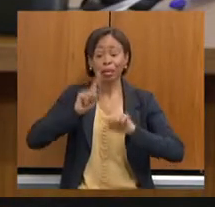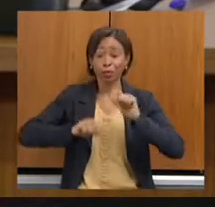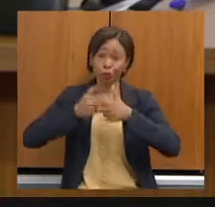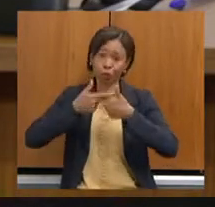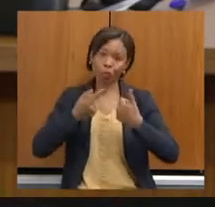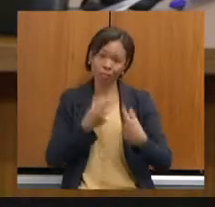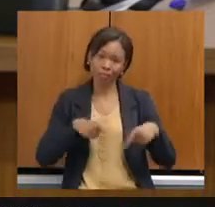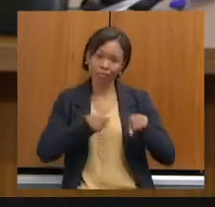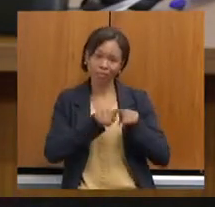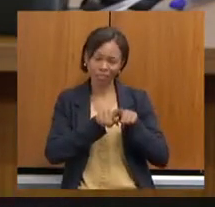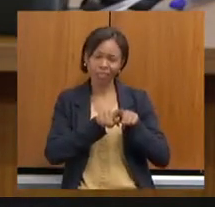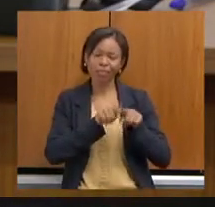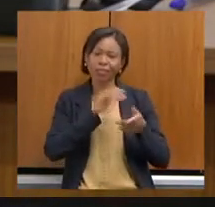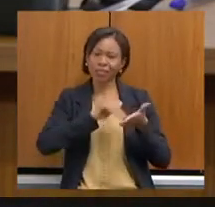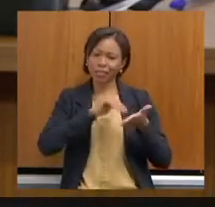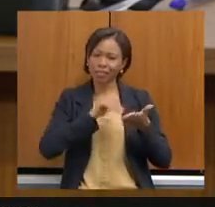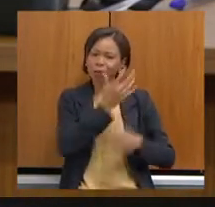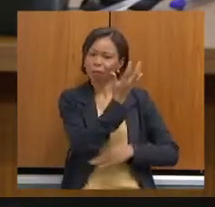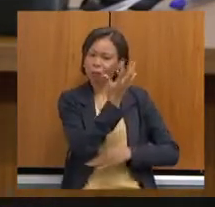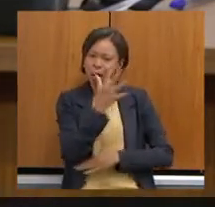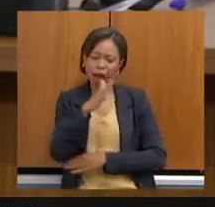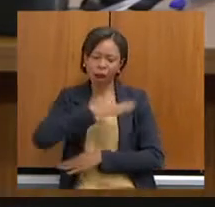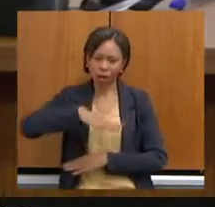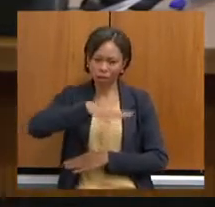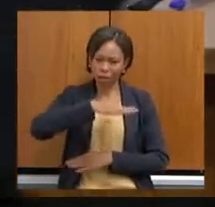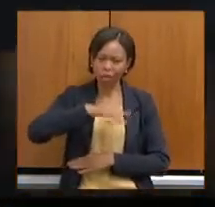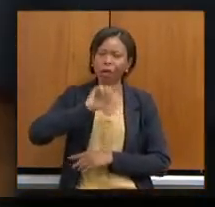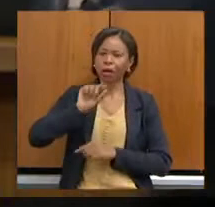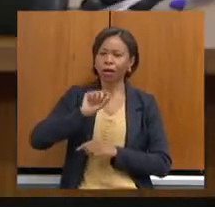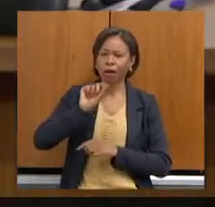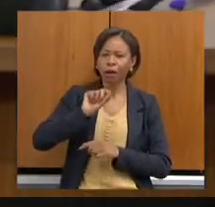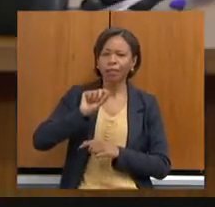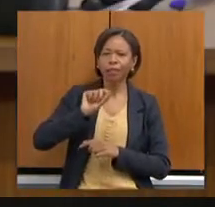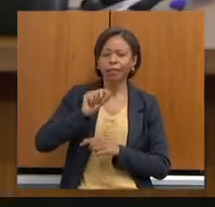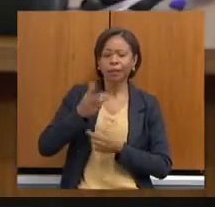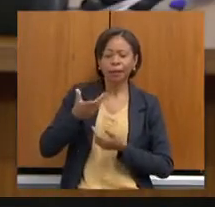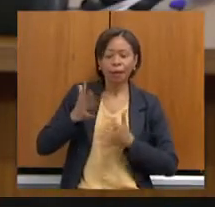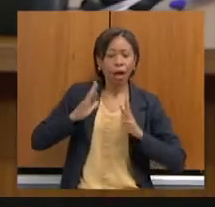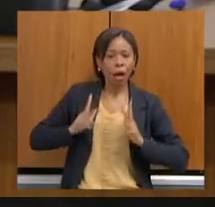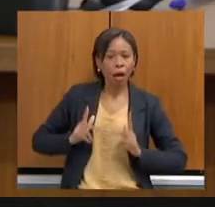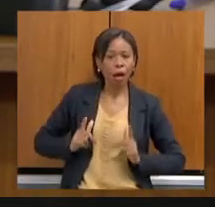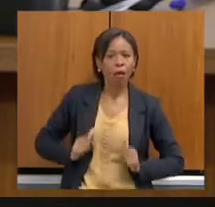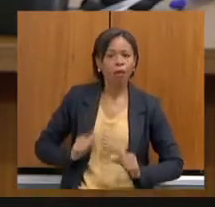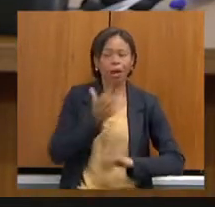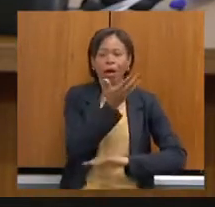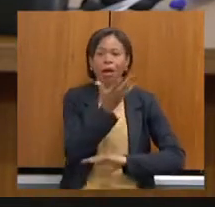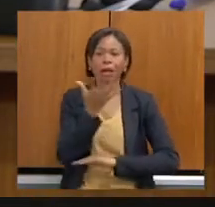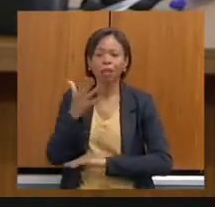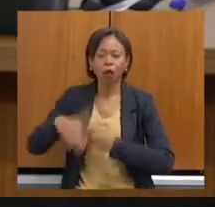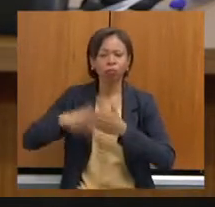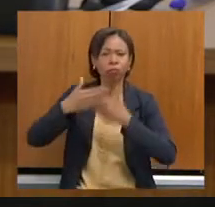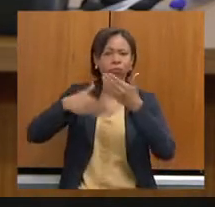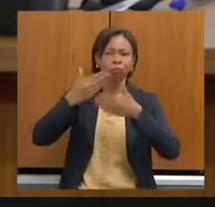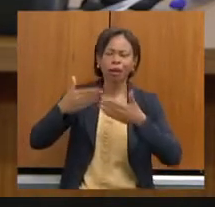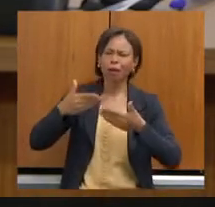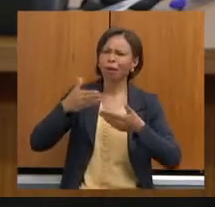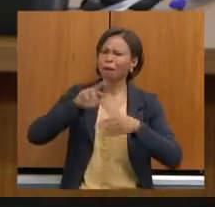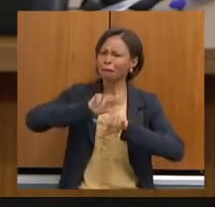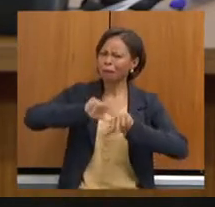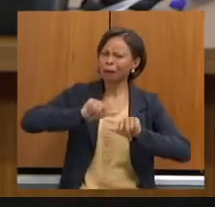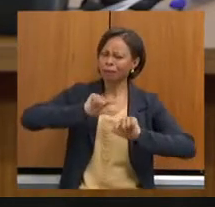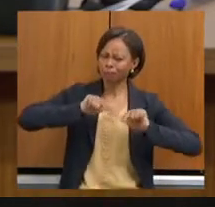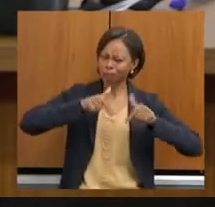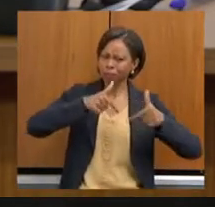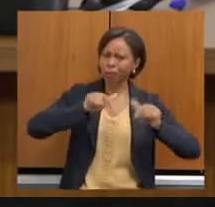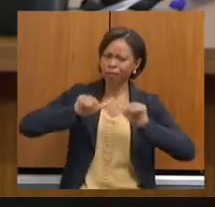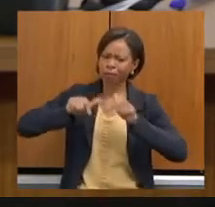parceria com a Secretaria de Meio Ambiente que o nosso saneamento ambiental produtivo muitas ações para melhorar a ação levando a